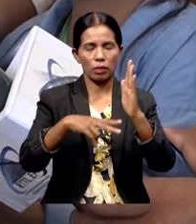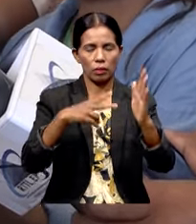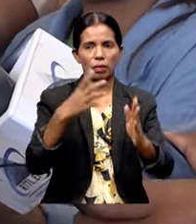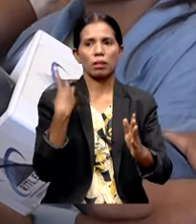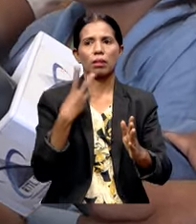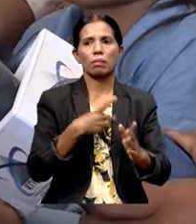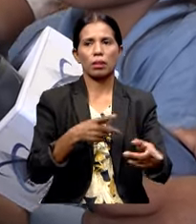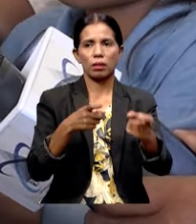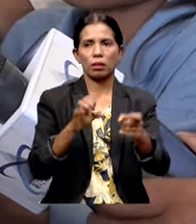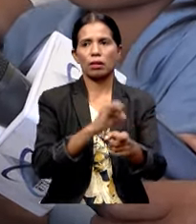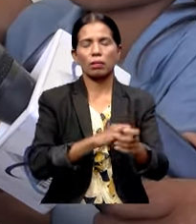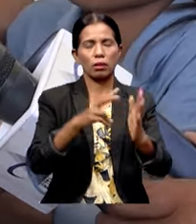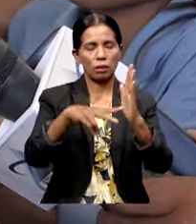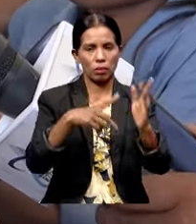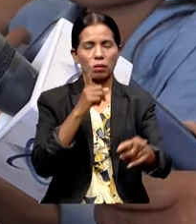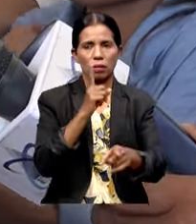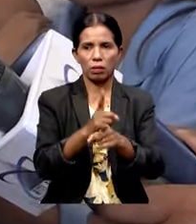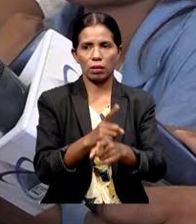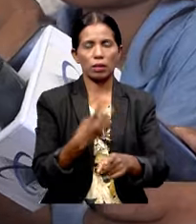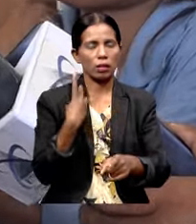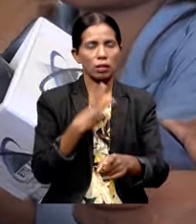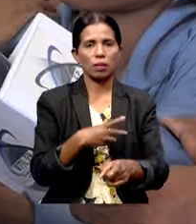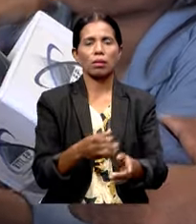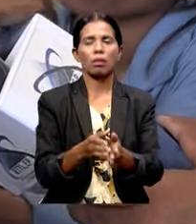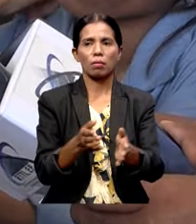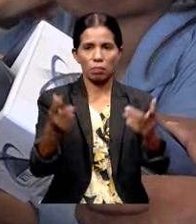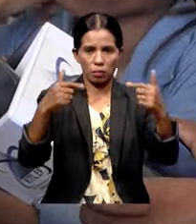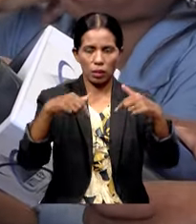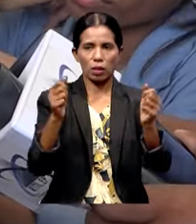ayo batiru hela pois hau hal evidence los kala. Ita ten ser mai ho